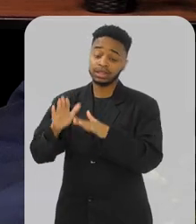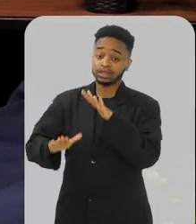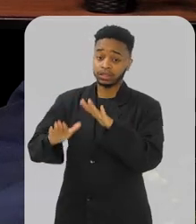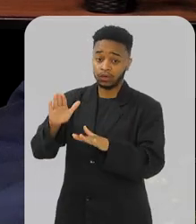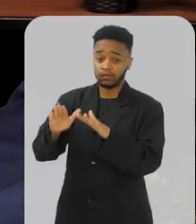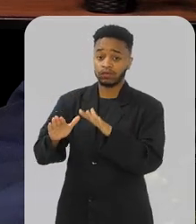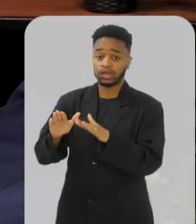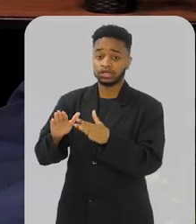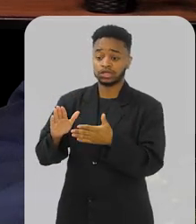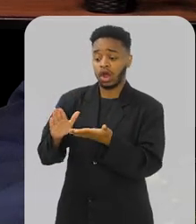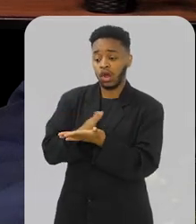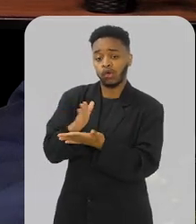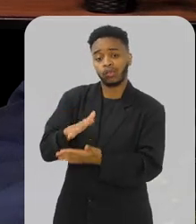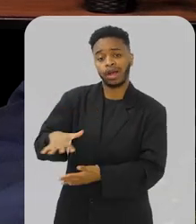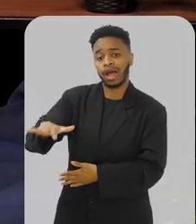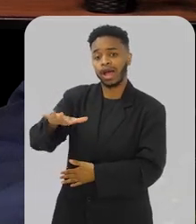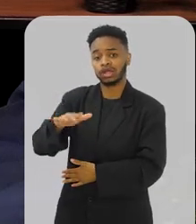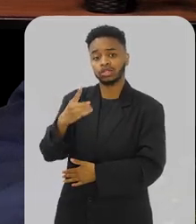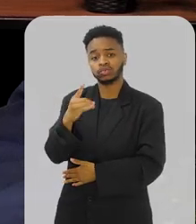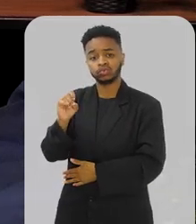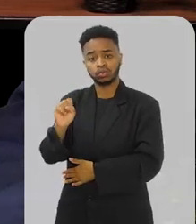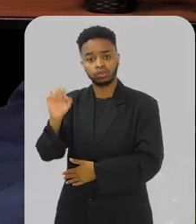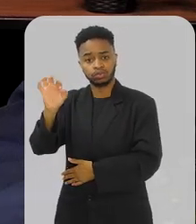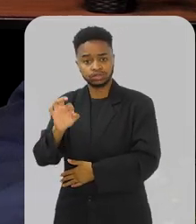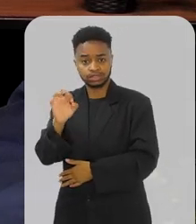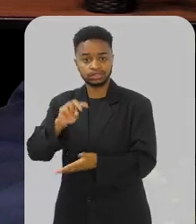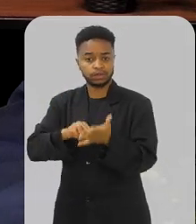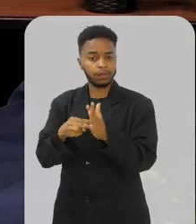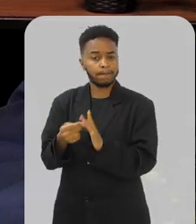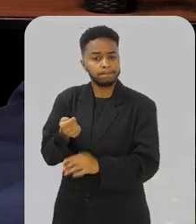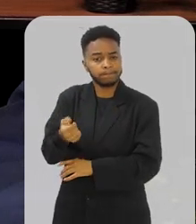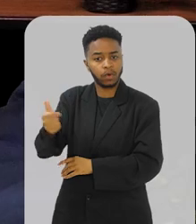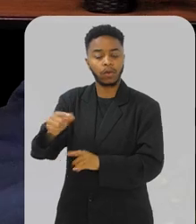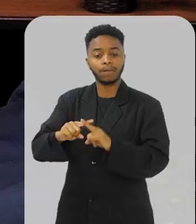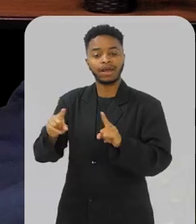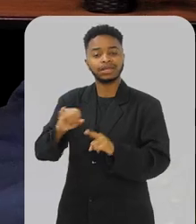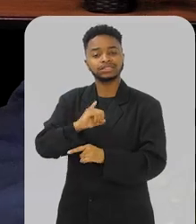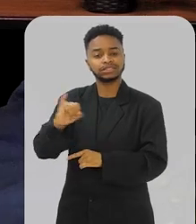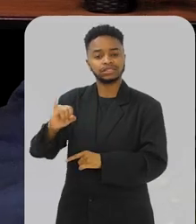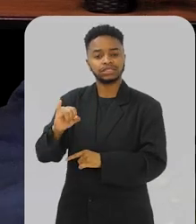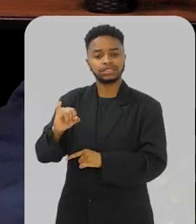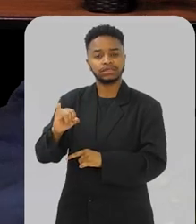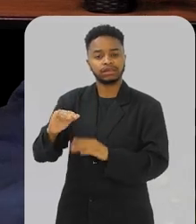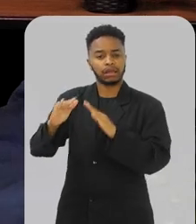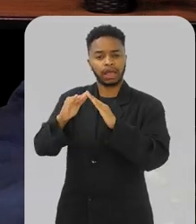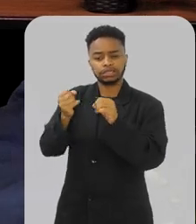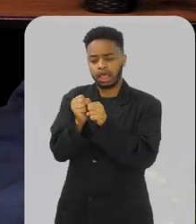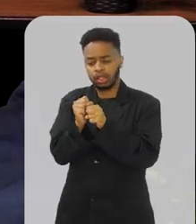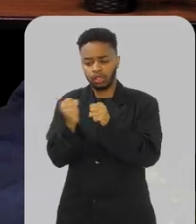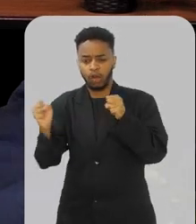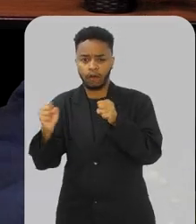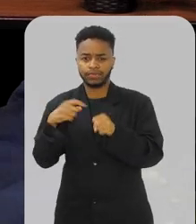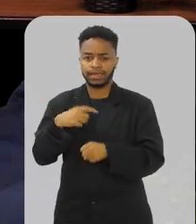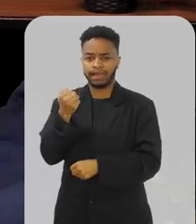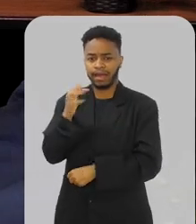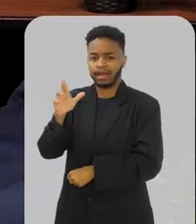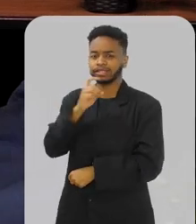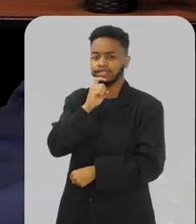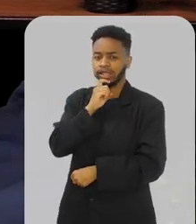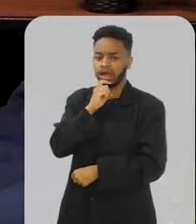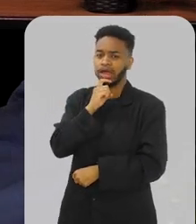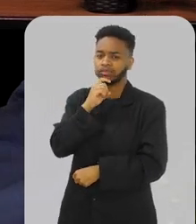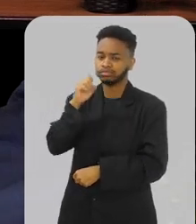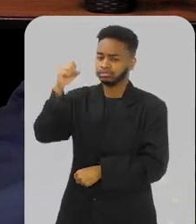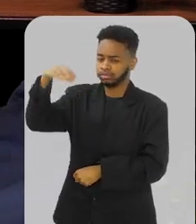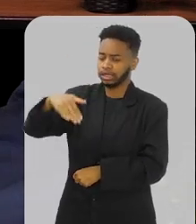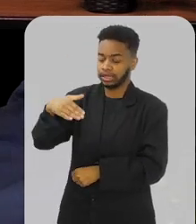Talvez em alguns segmentos 18% seja pouco, mas aqueles segmentos que são grandes templos e o ar-condicionado fica ligado,